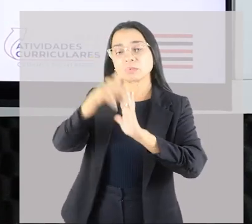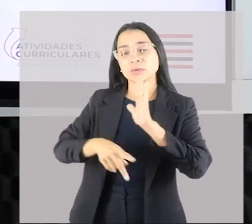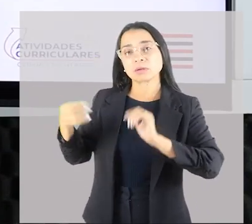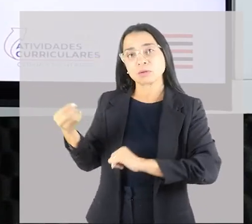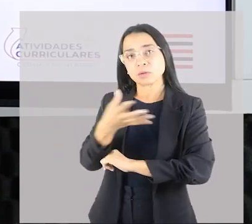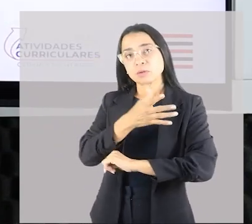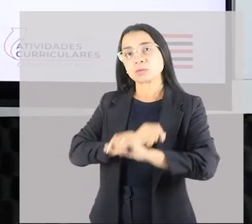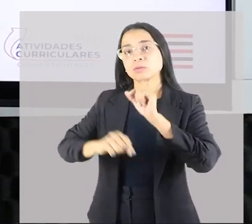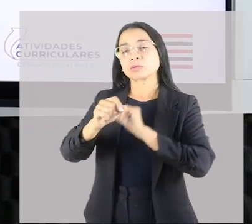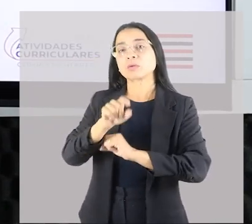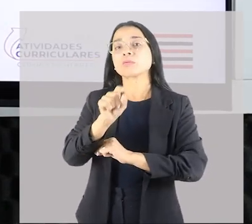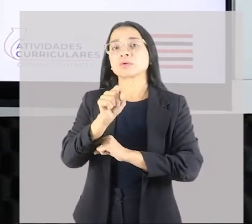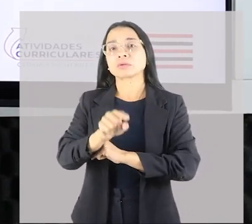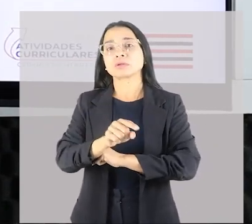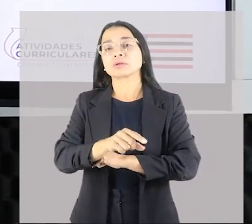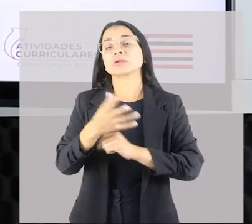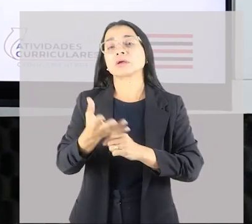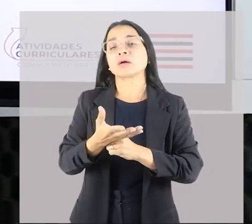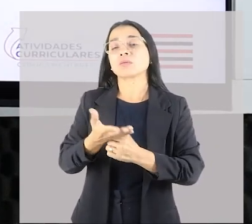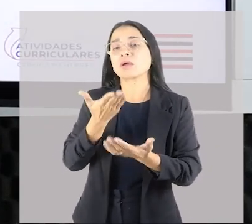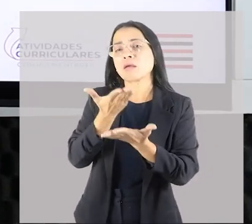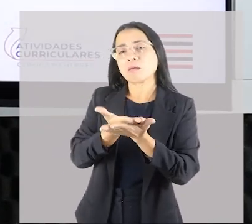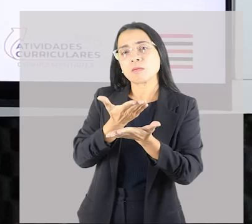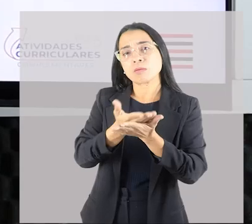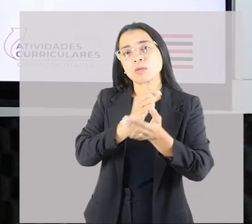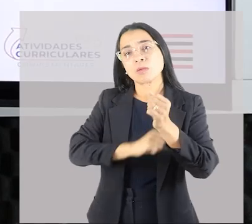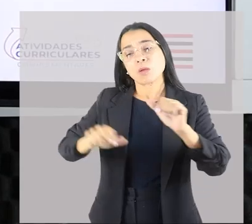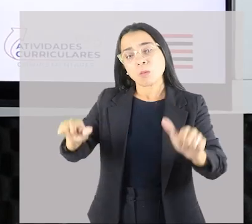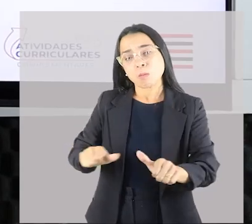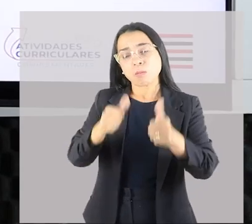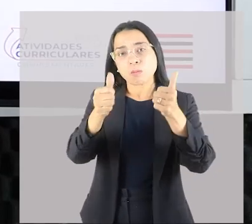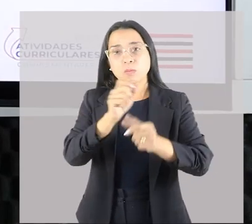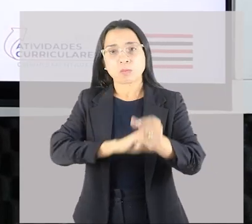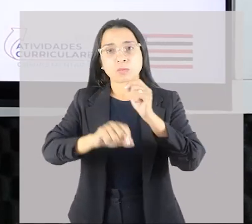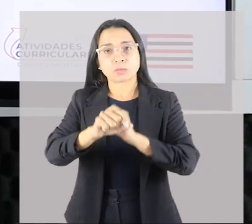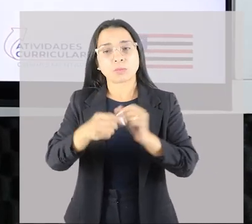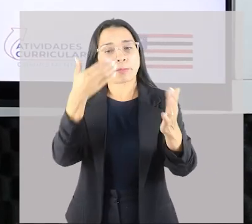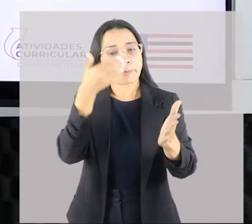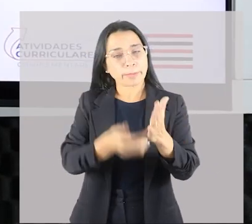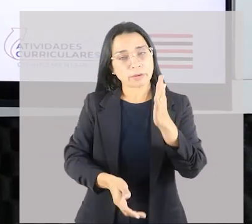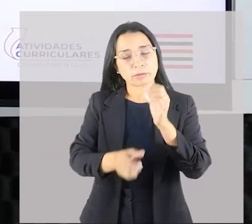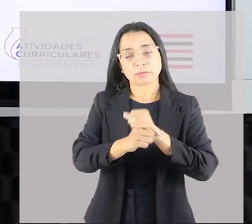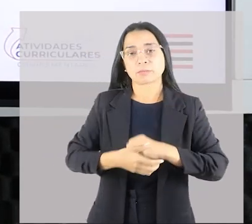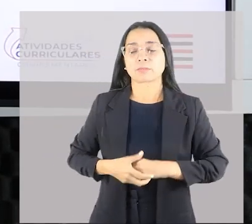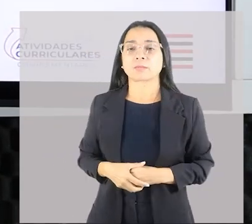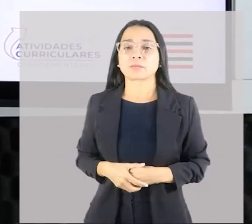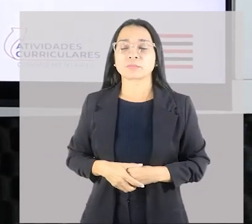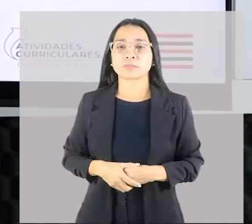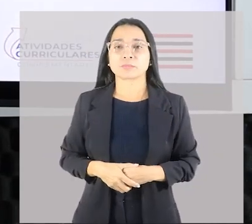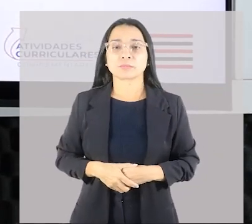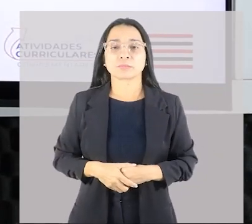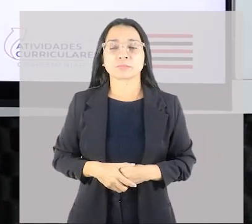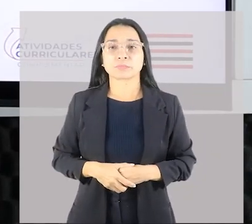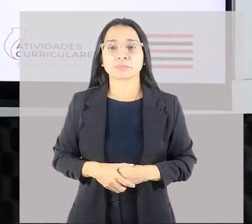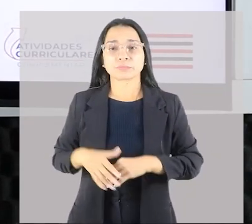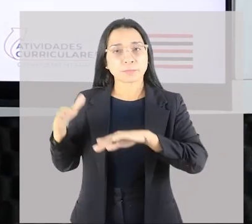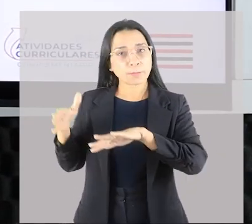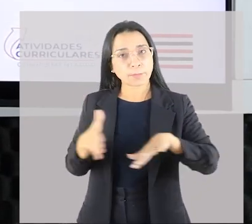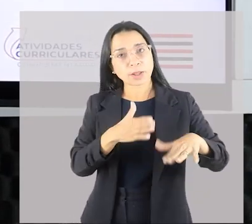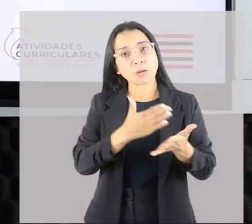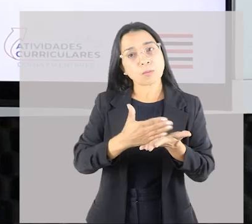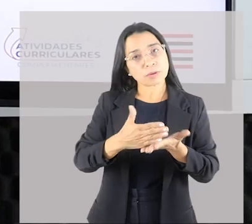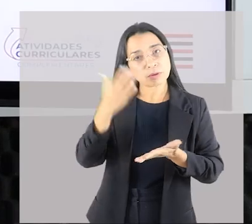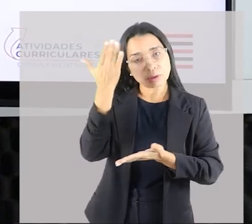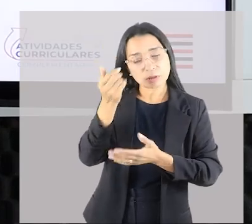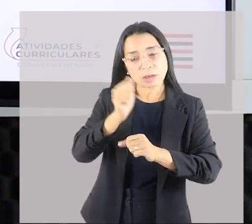para te deixar estudante antenado, belezinha? Então não pode perder aí essa dica. Bacana? Então vamos lá, para a gente começar, já sabe,